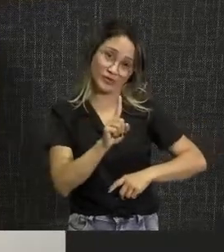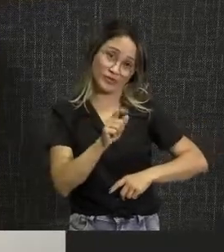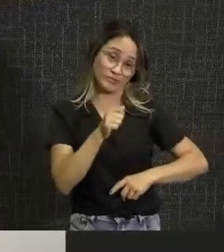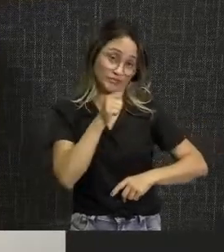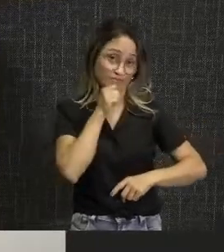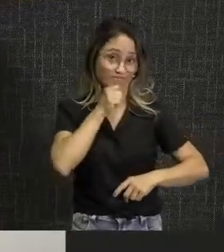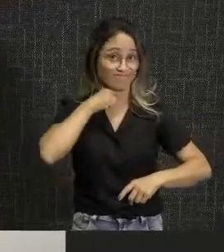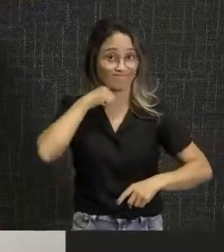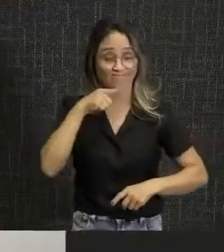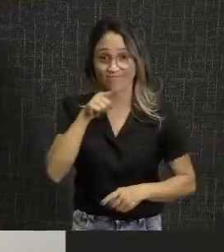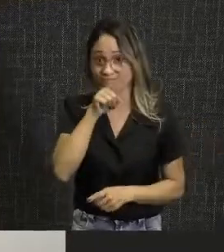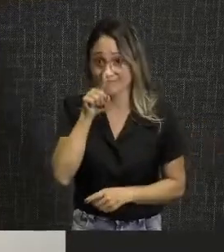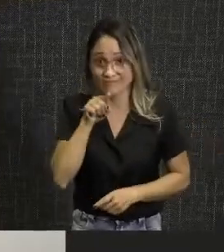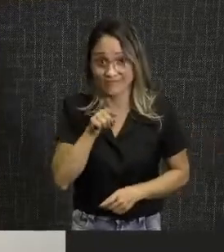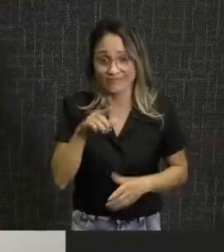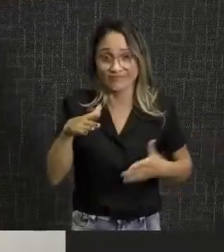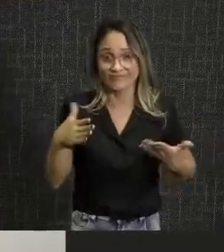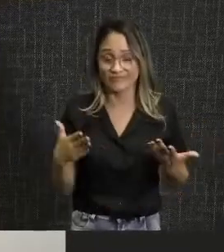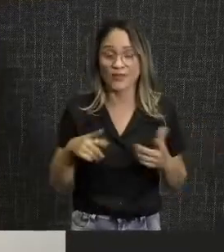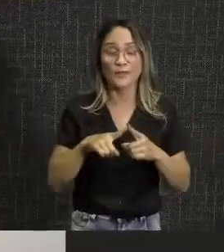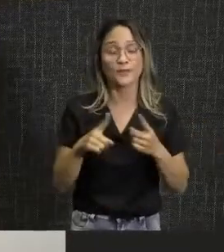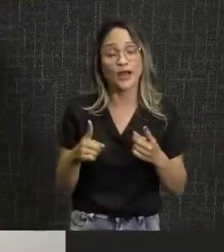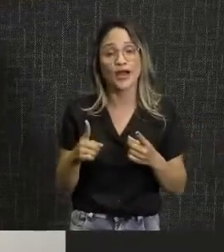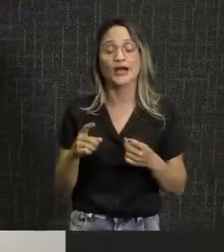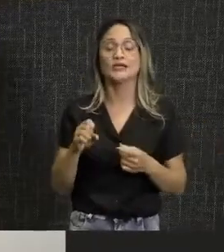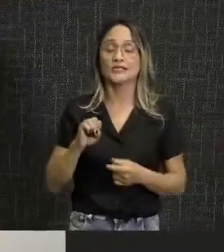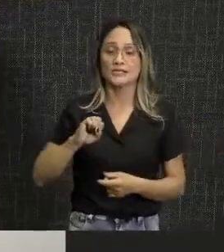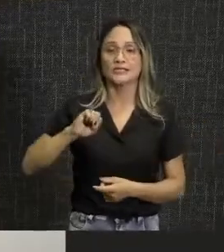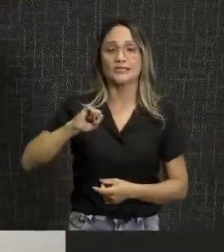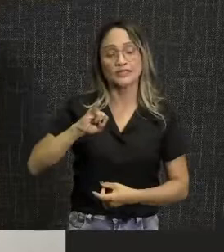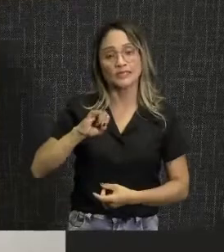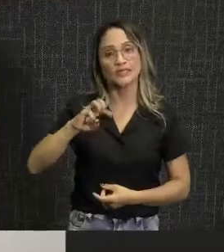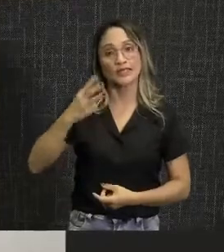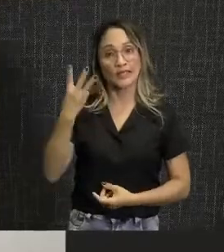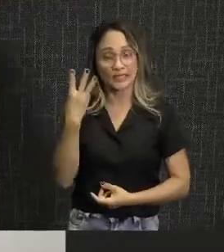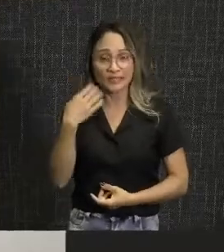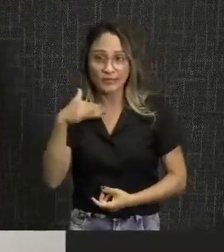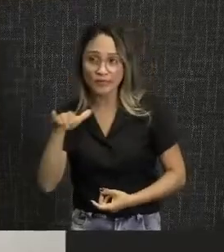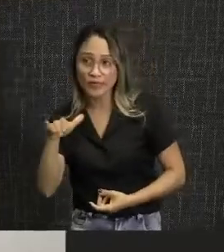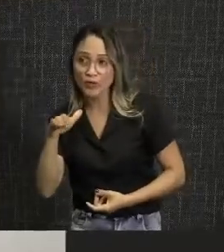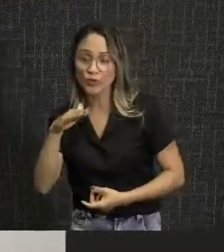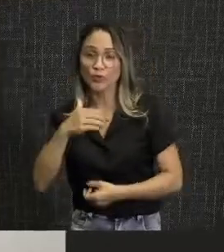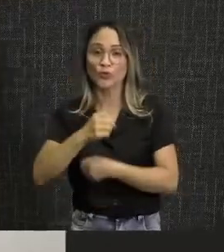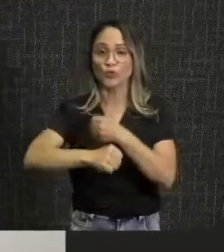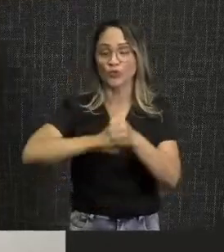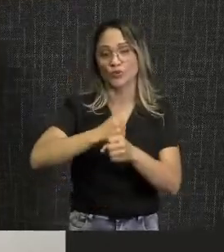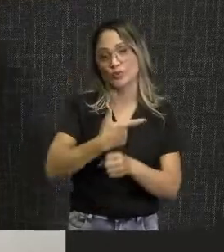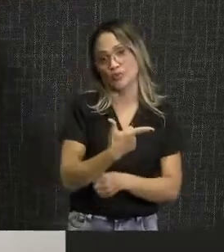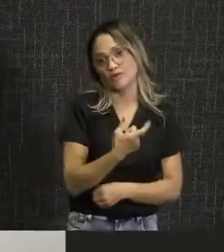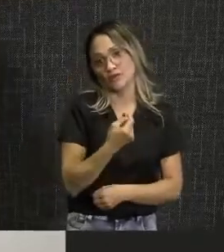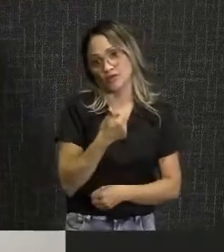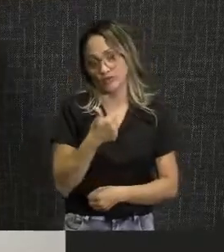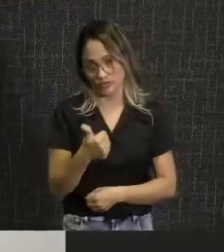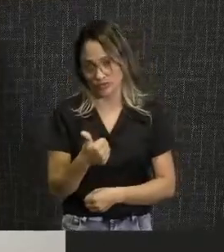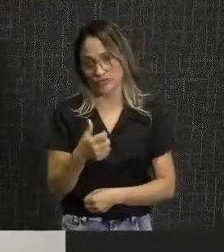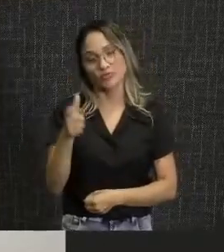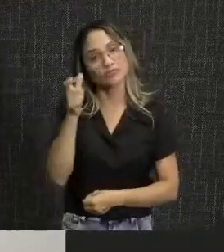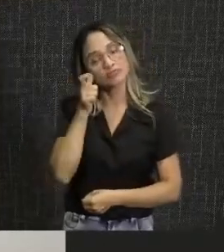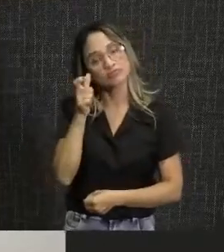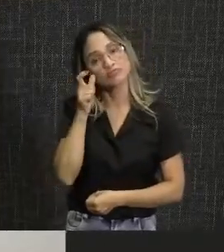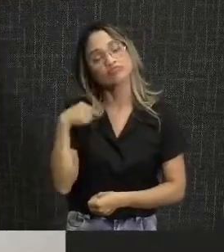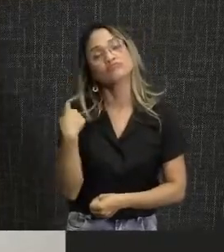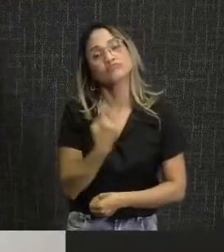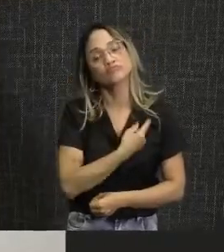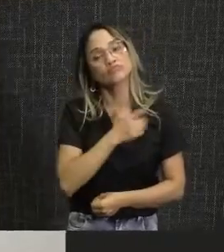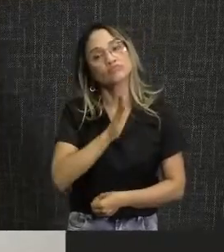Mas voltando, crescer 3,5% para o ano que vem é uma coisa bastante interessante. A gente já começa